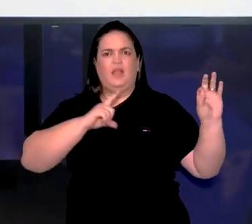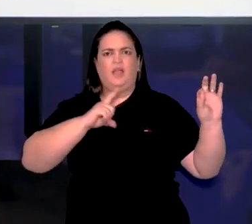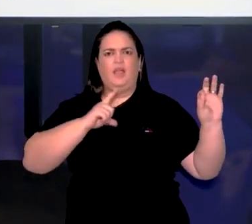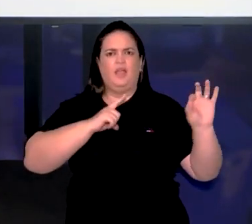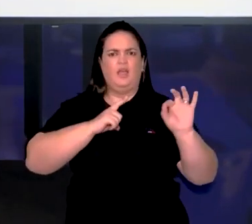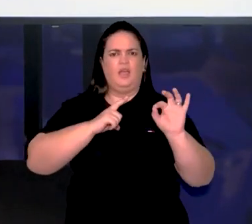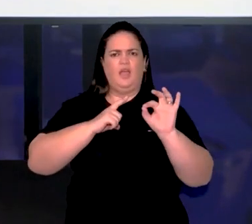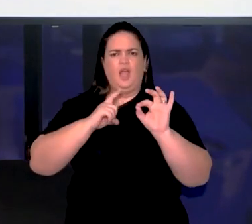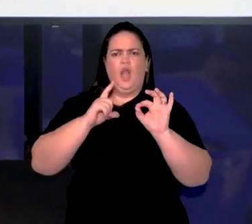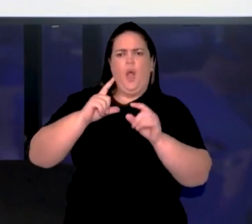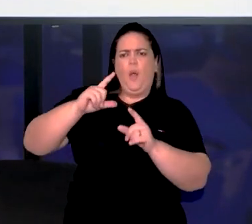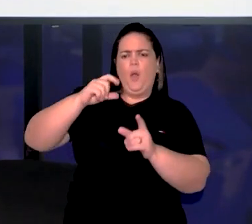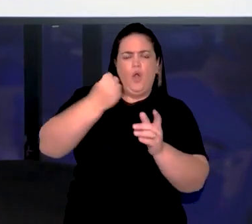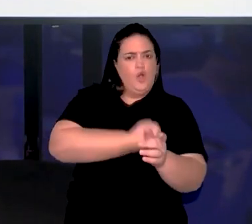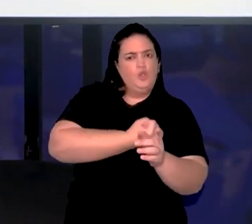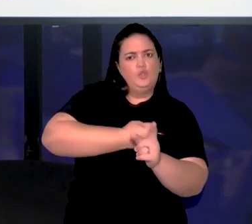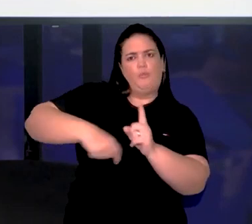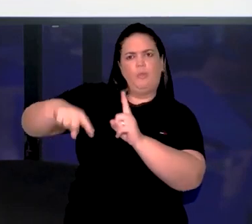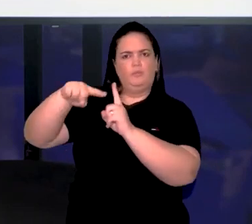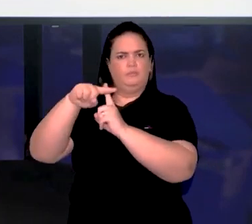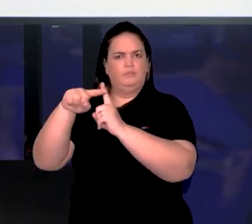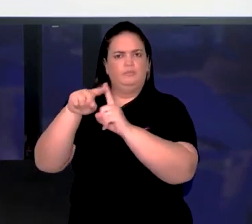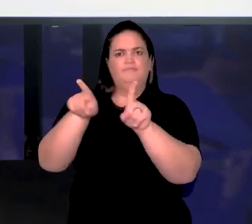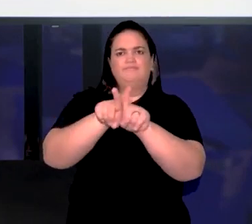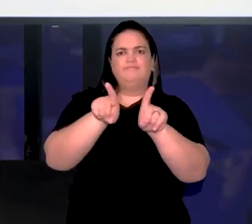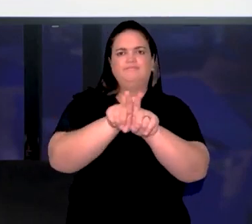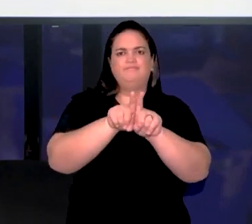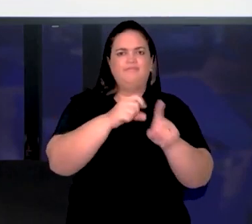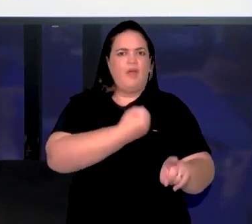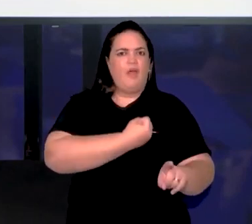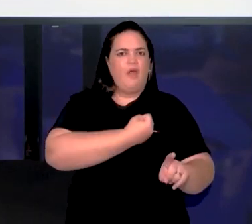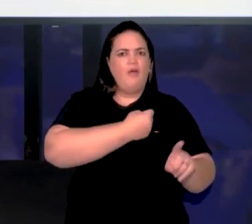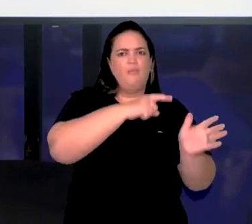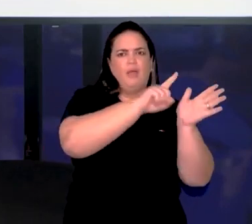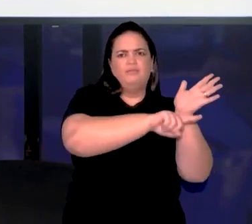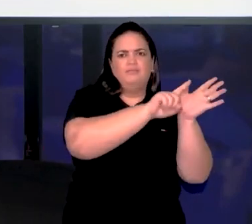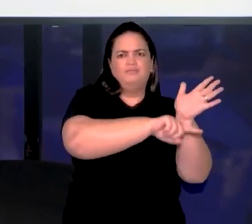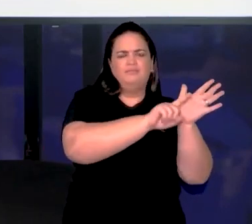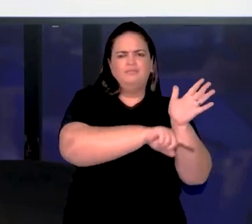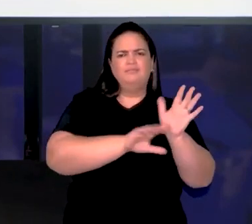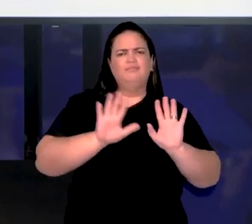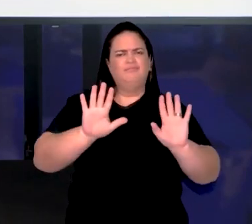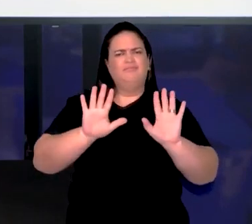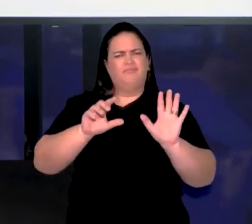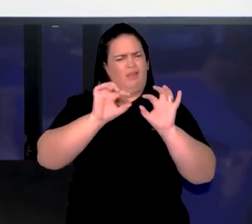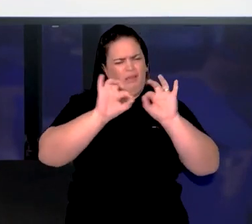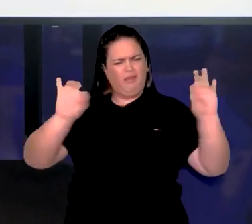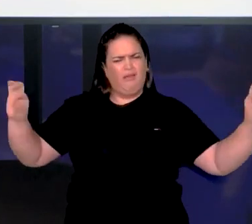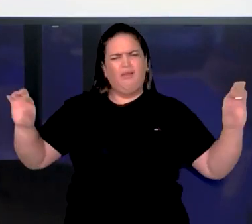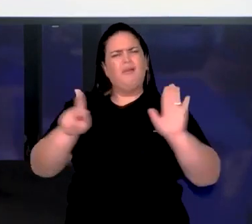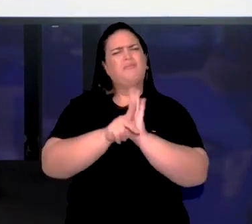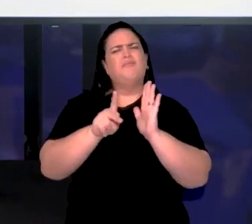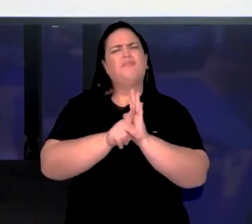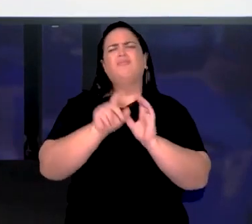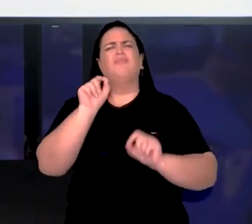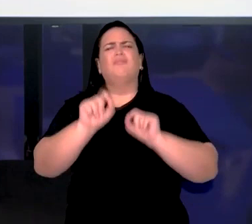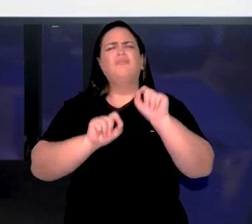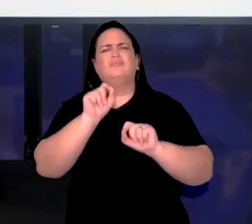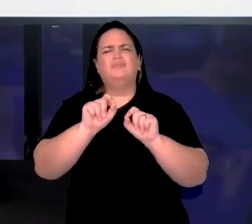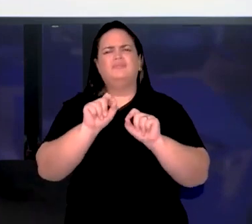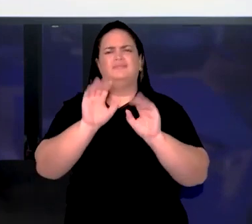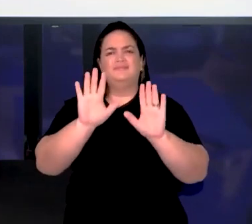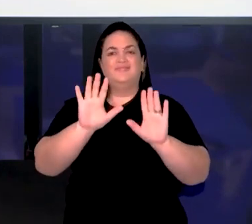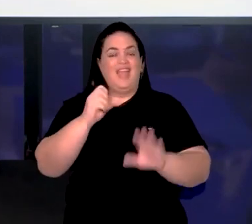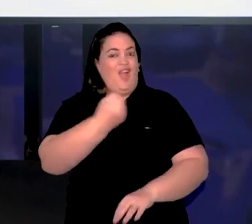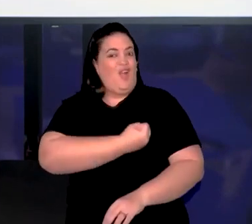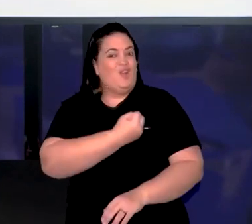números positivos e negativos. Espera aí, professor, mas a que pertence essa reta numérica? Pertence